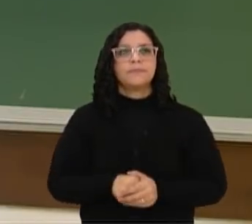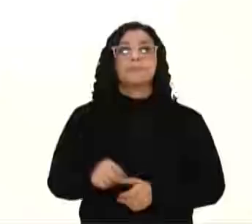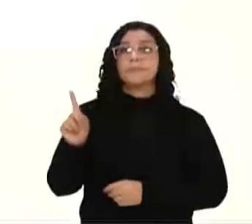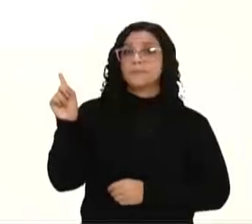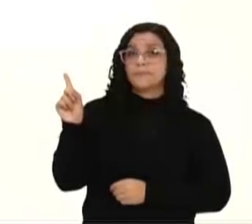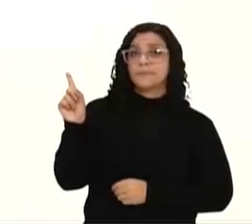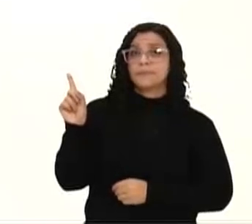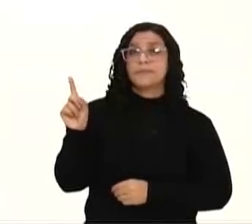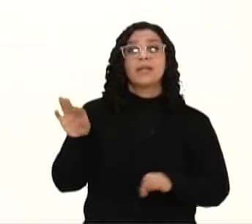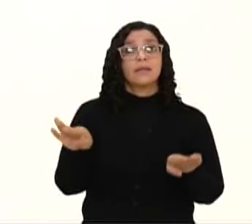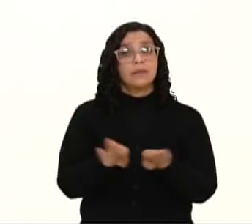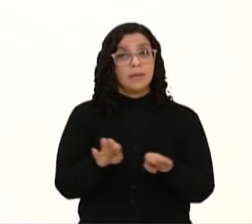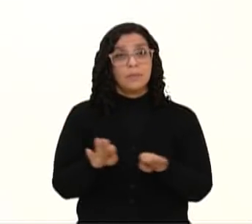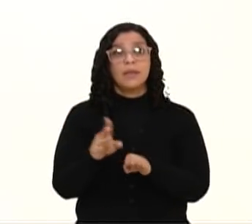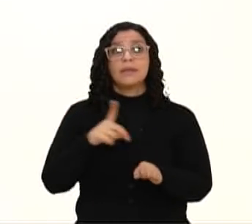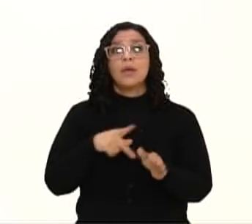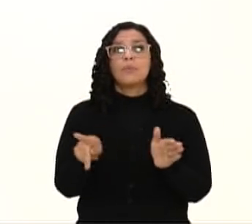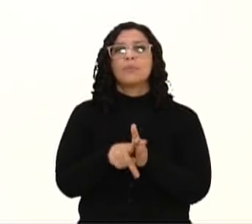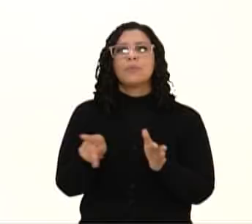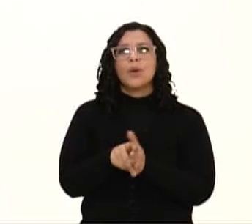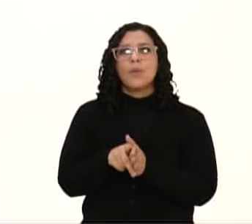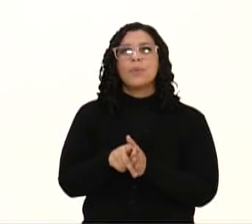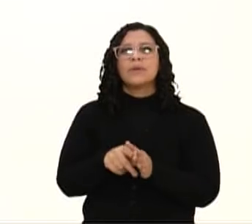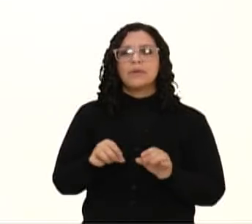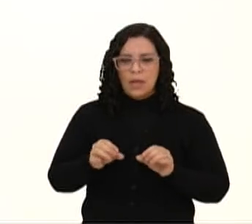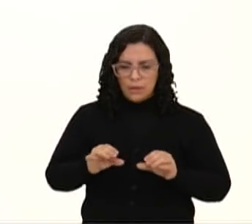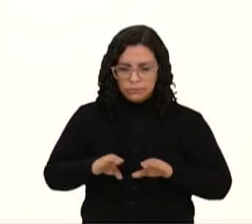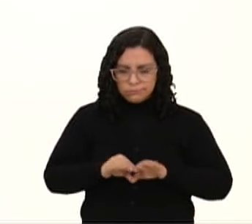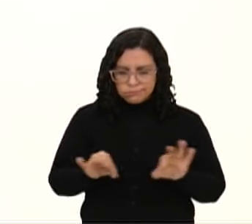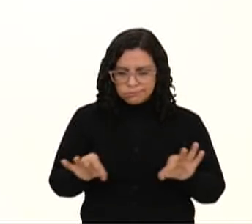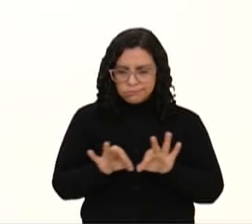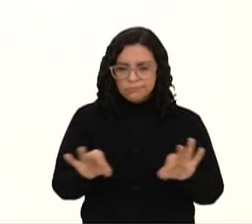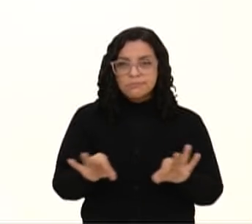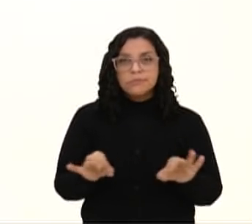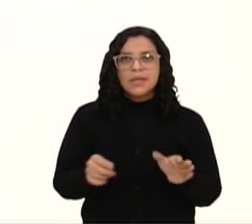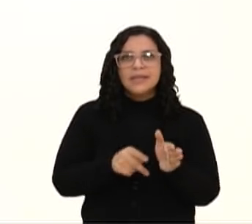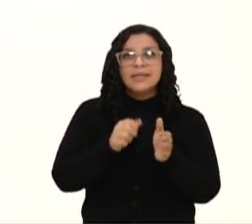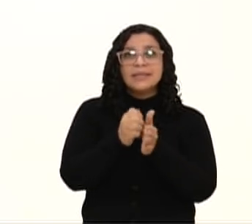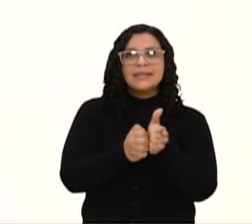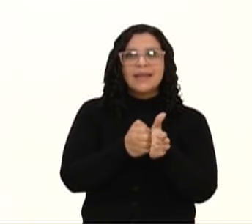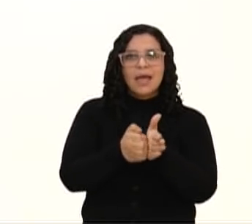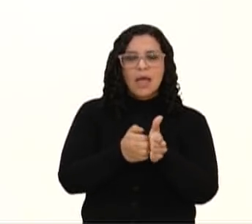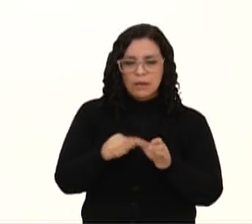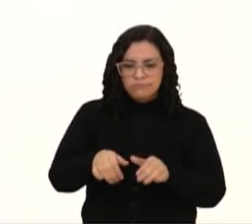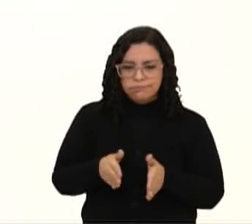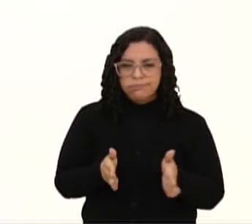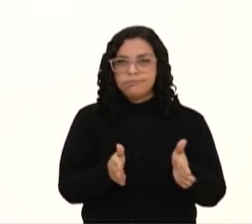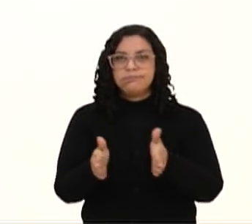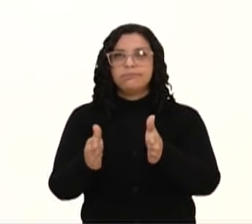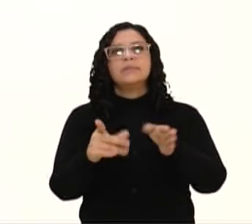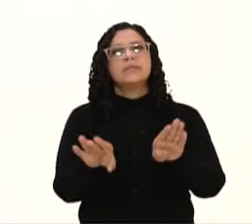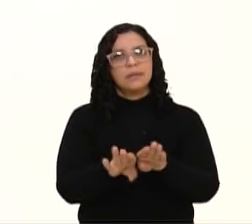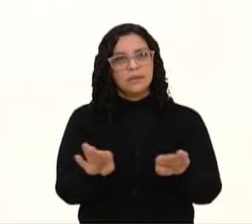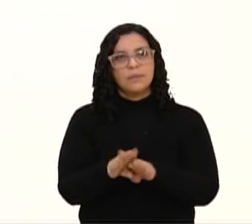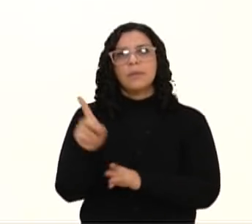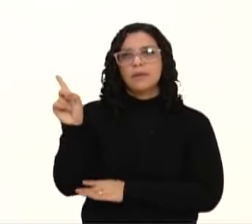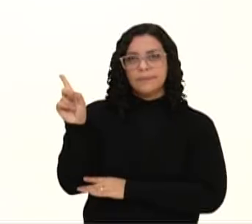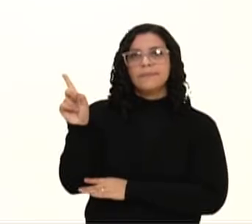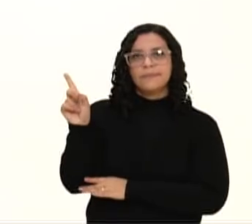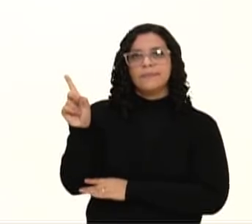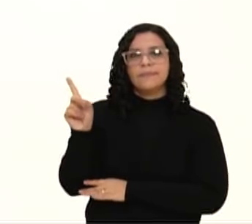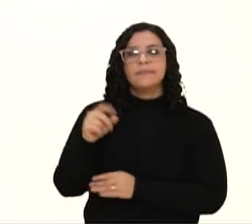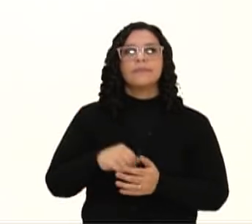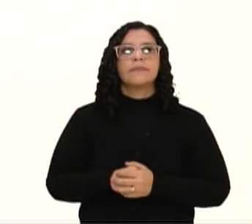Aí, também nós temos ali uma malha ferroviária que liga as regiões produtoras, então as áreas